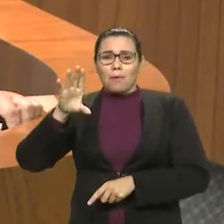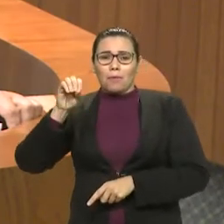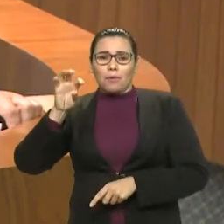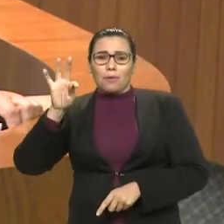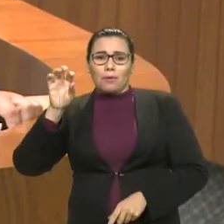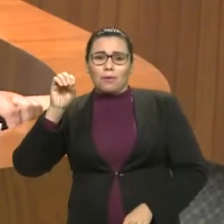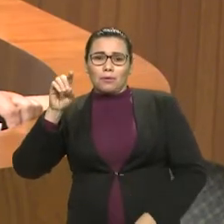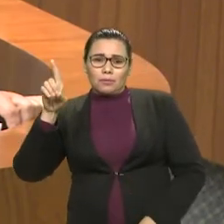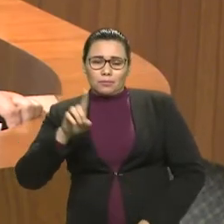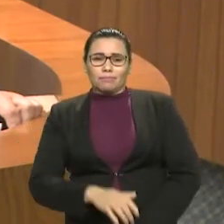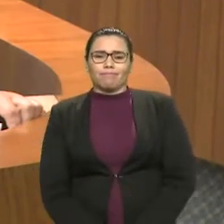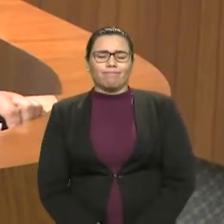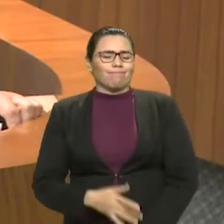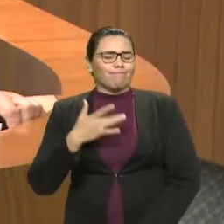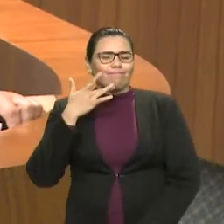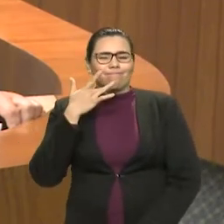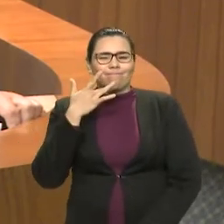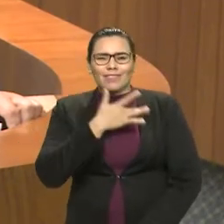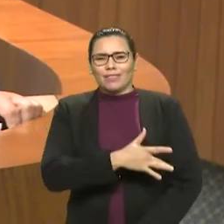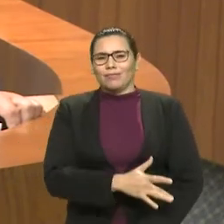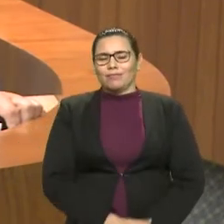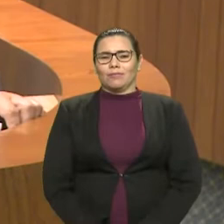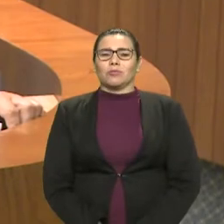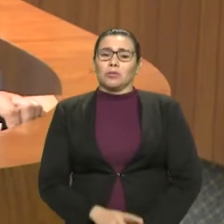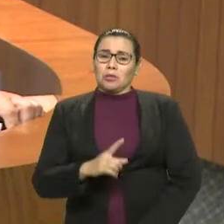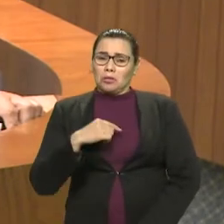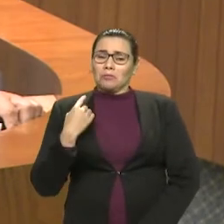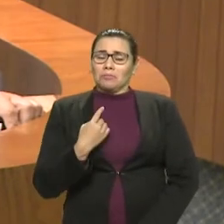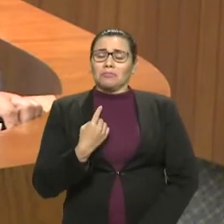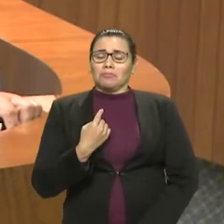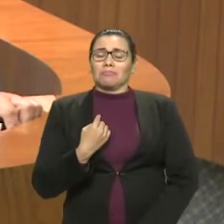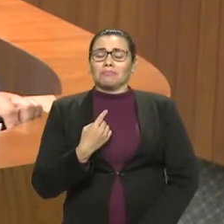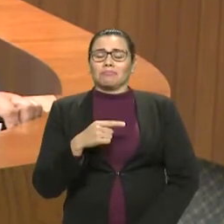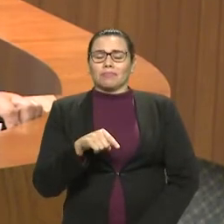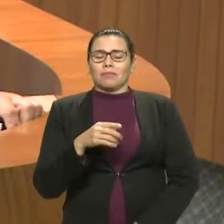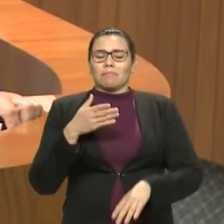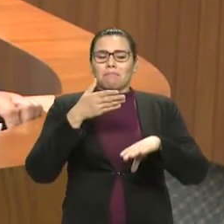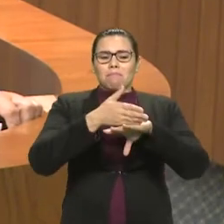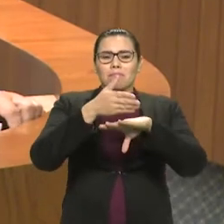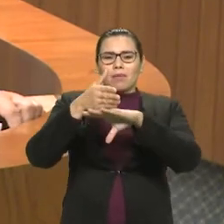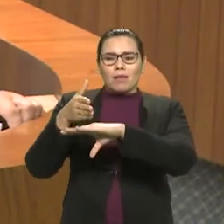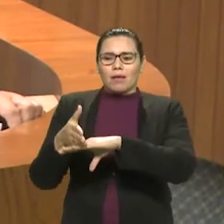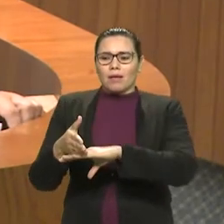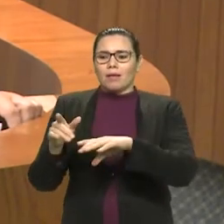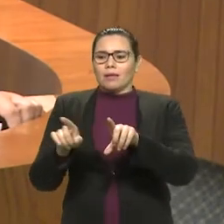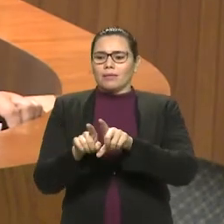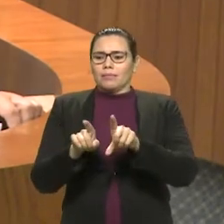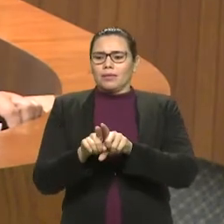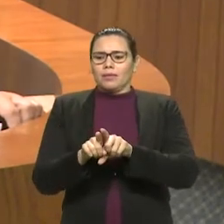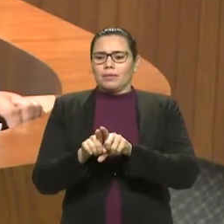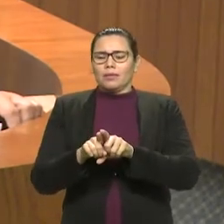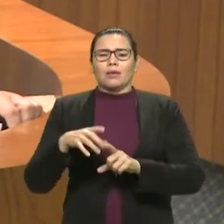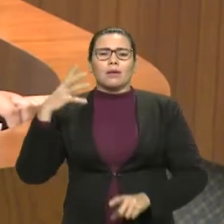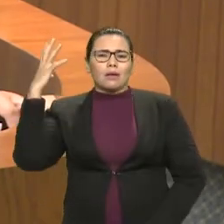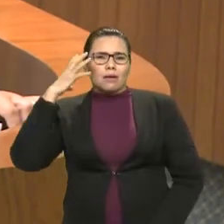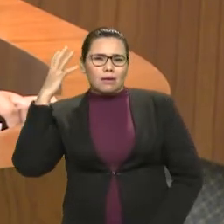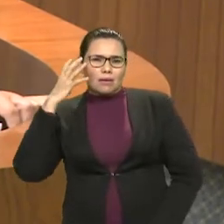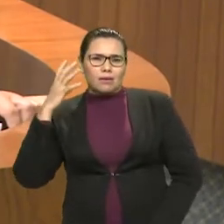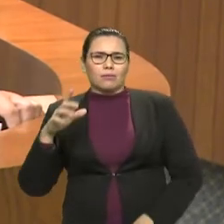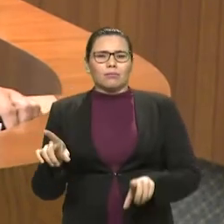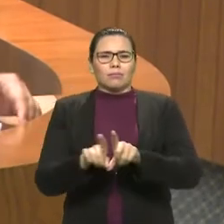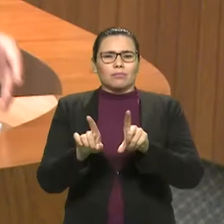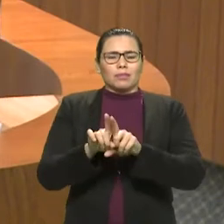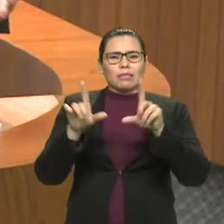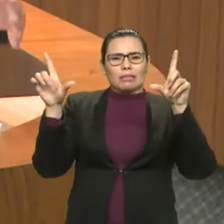e dá uma oportunidade tivemos em várias redes de comunicação como rádio TV